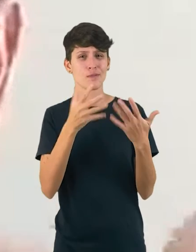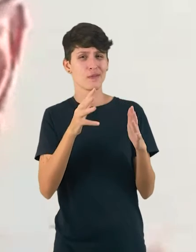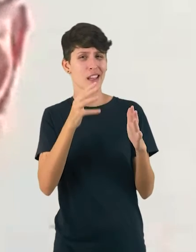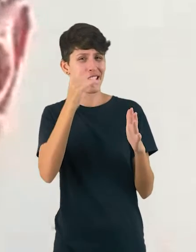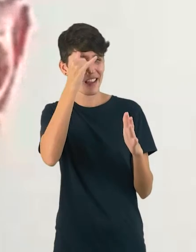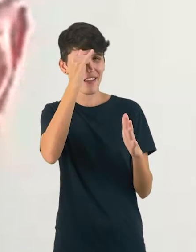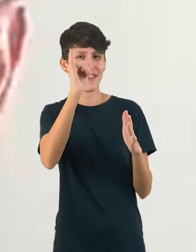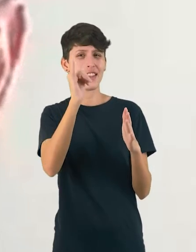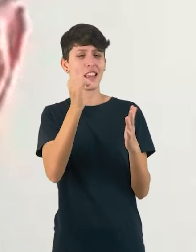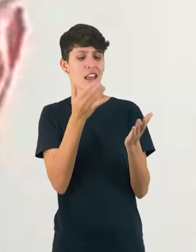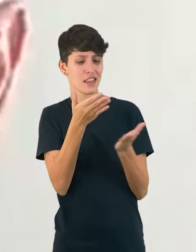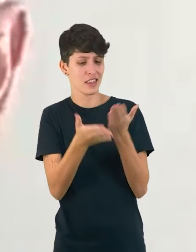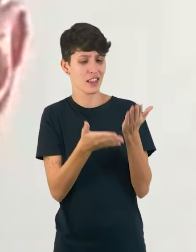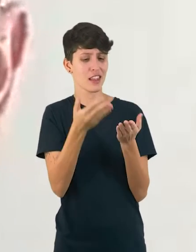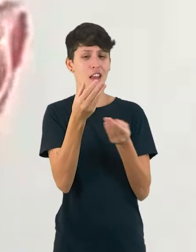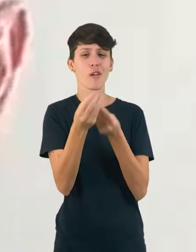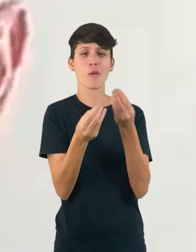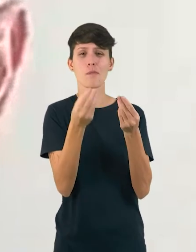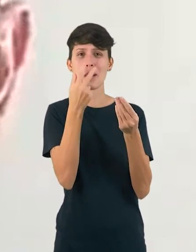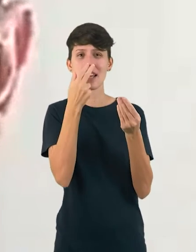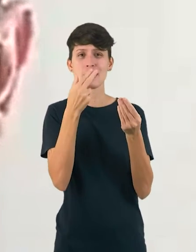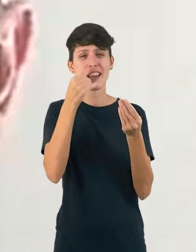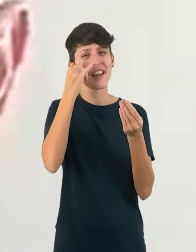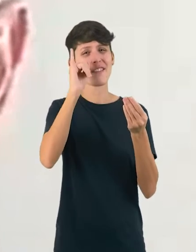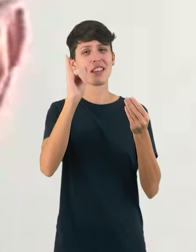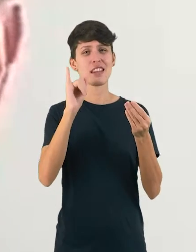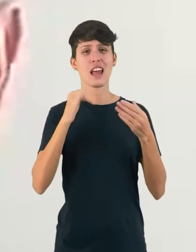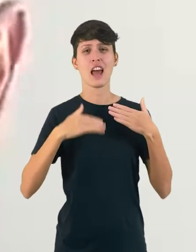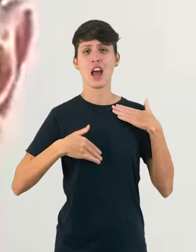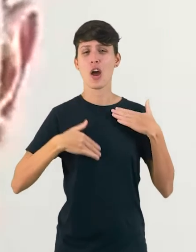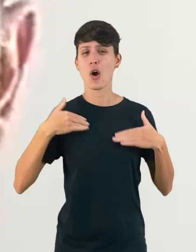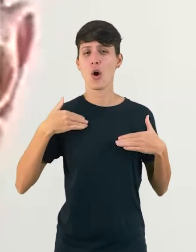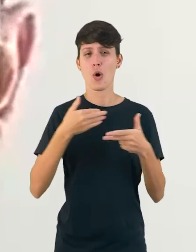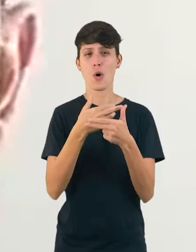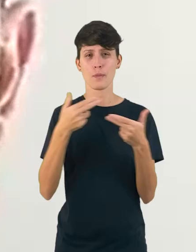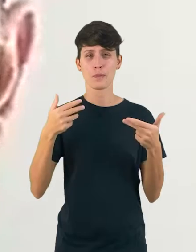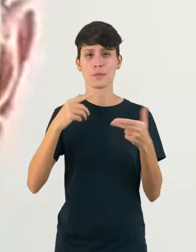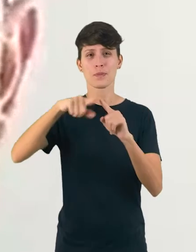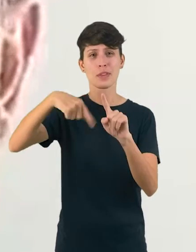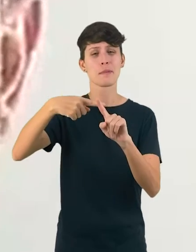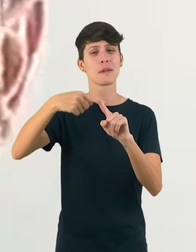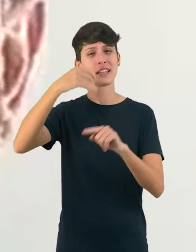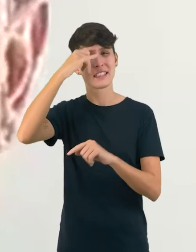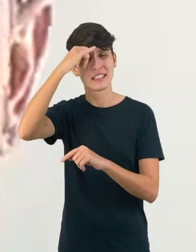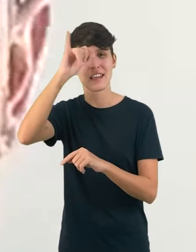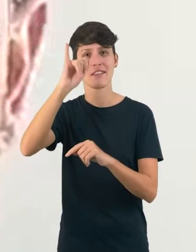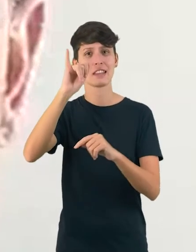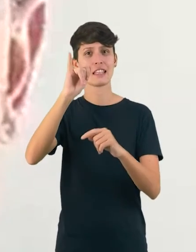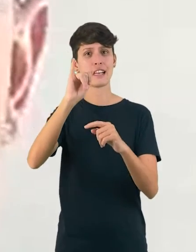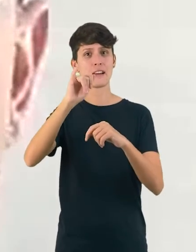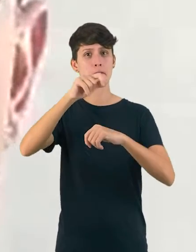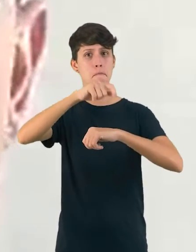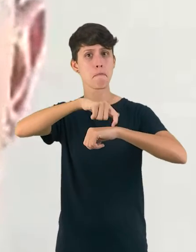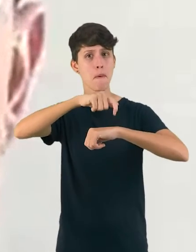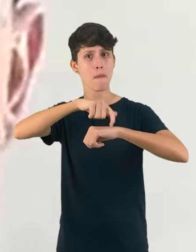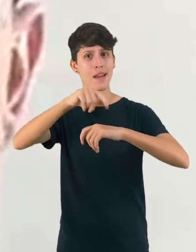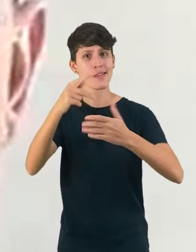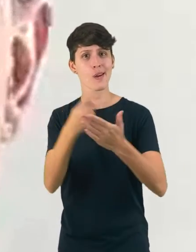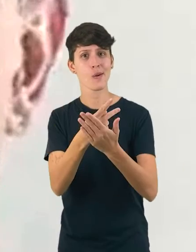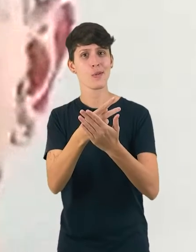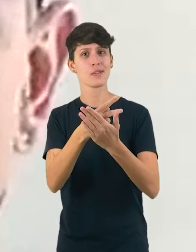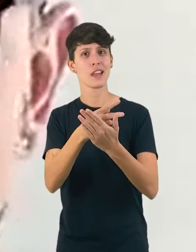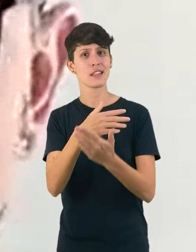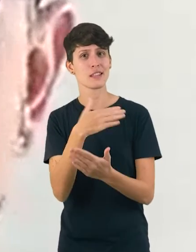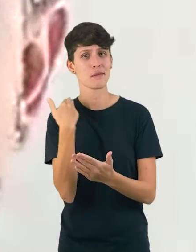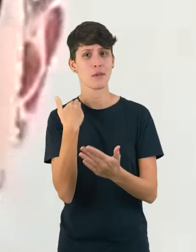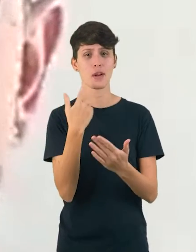uma tentativa de não só de evitar os aspectos simbólicos como uma roupa, mas também de evitar o próprio